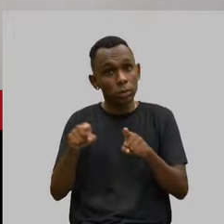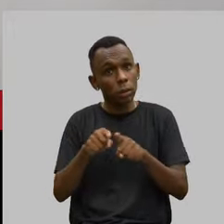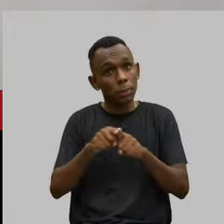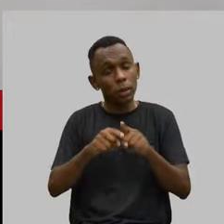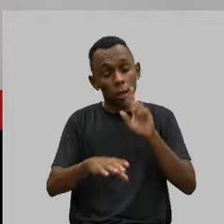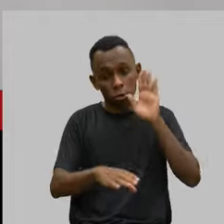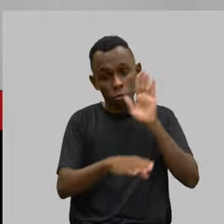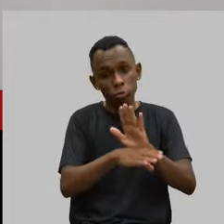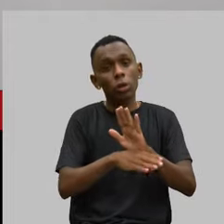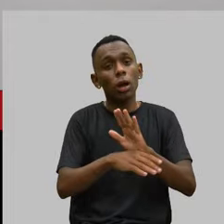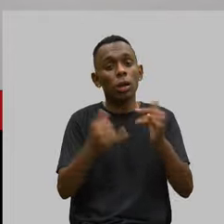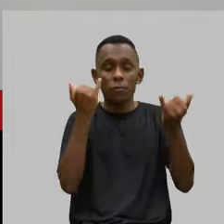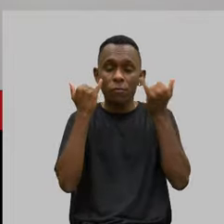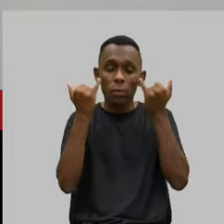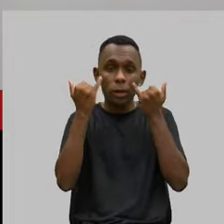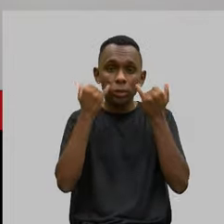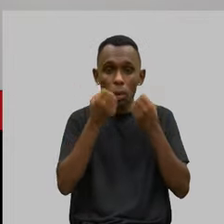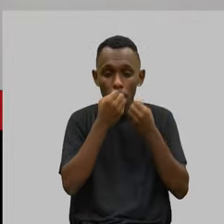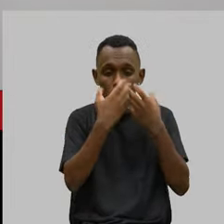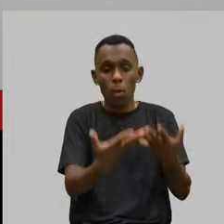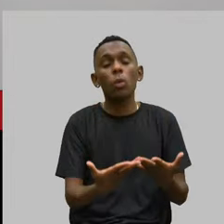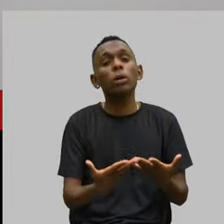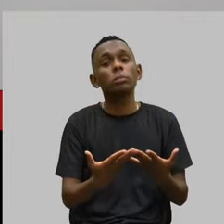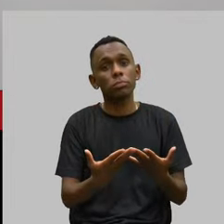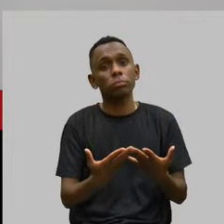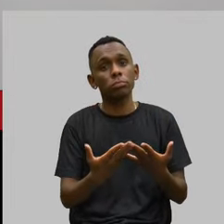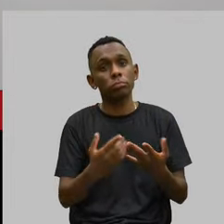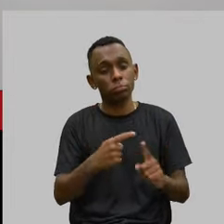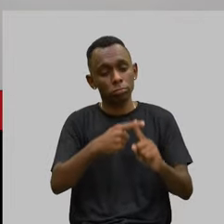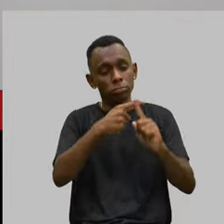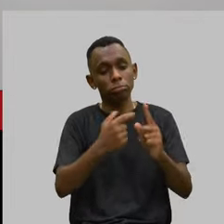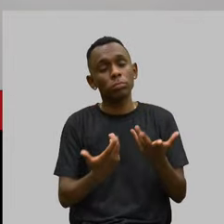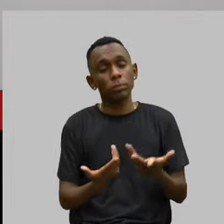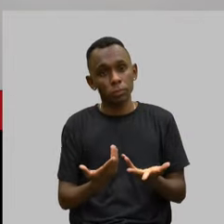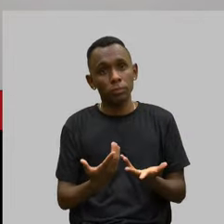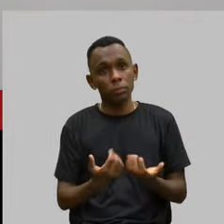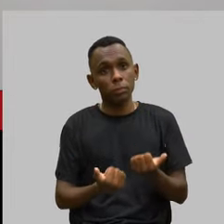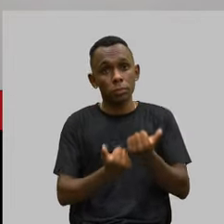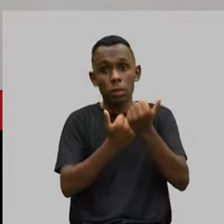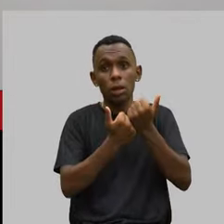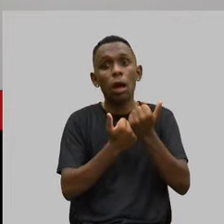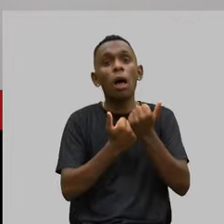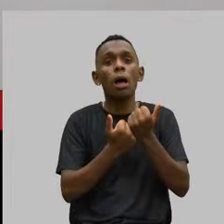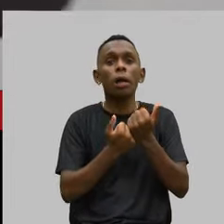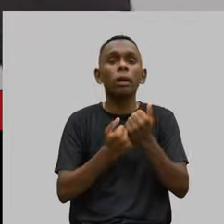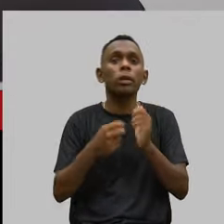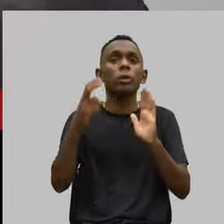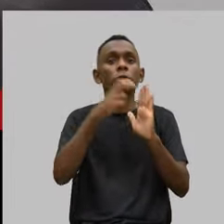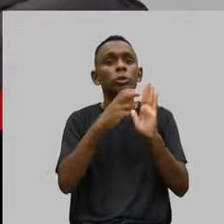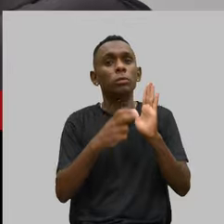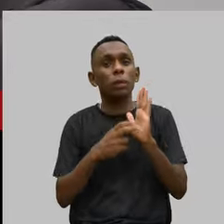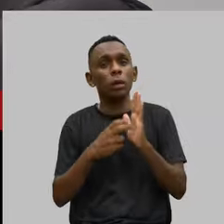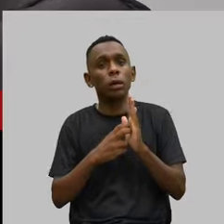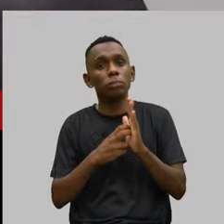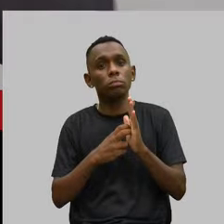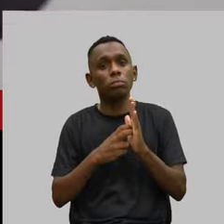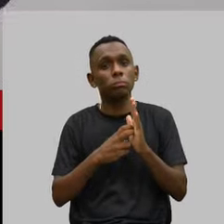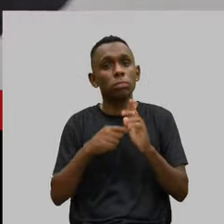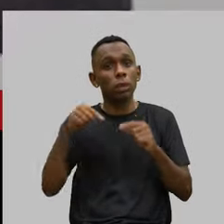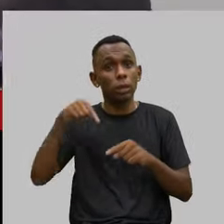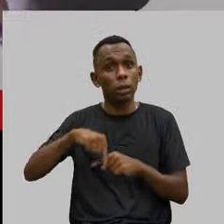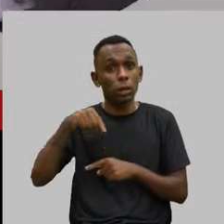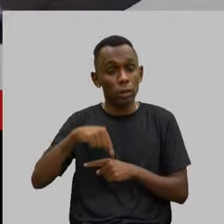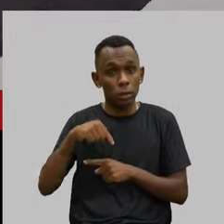Presidente com boas informações com informações propositivas então mais cedo nós ficamos aqui AC cotoveladas os